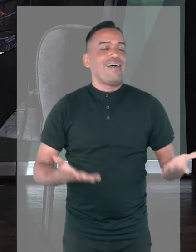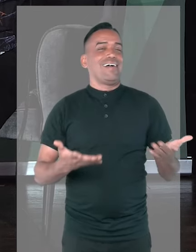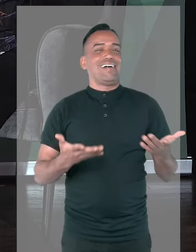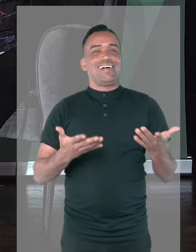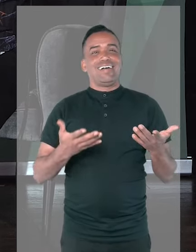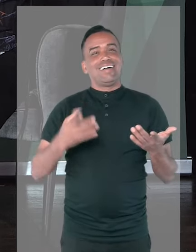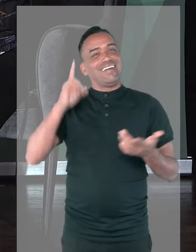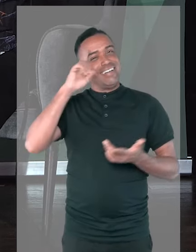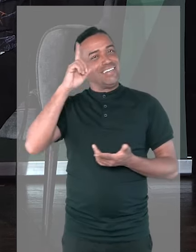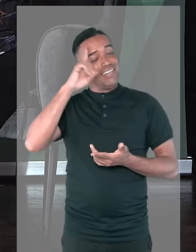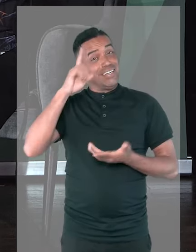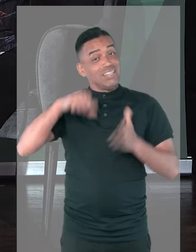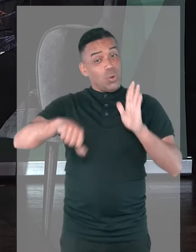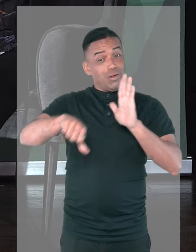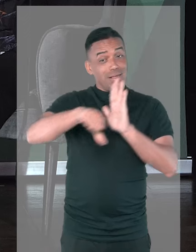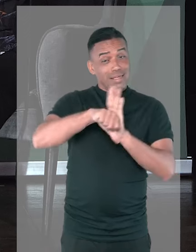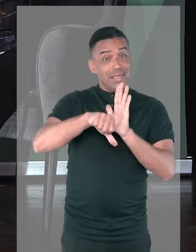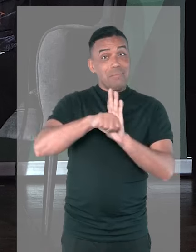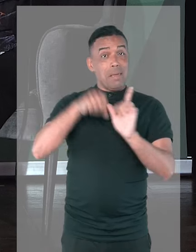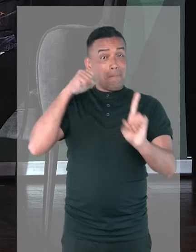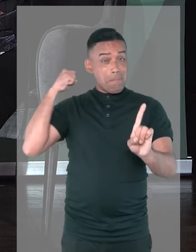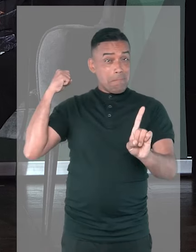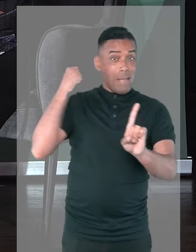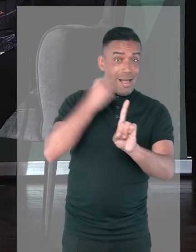isso não fosse um crime condenável à prisão.